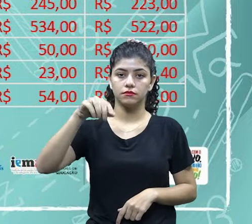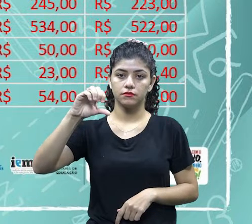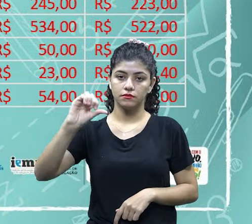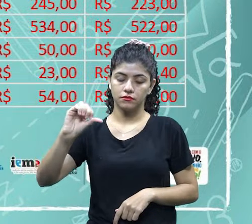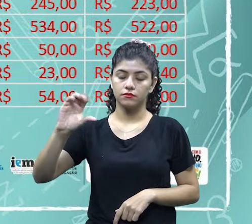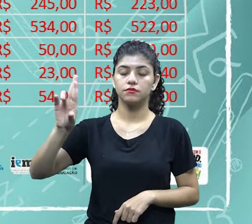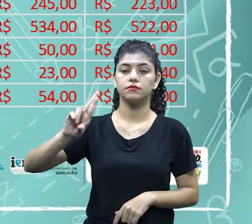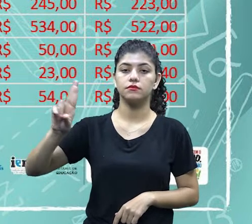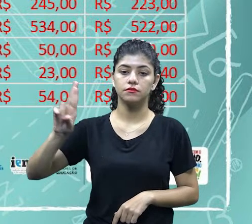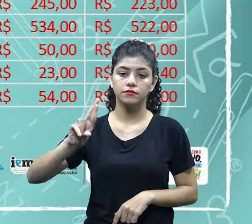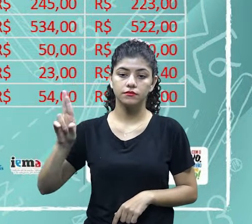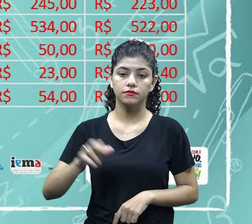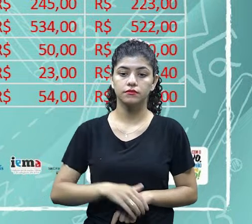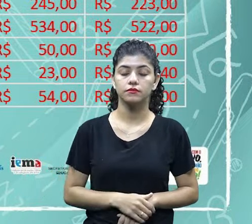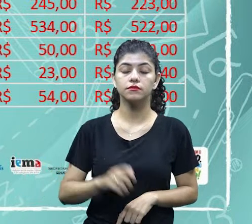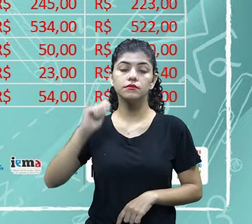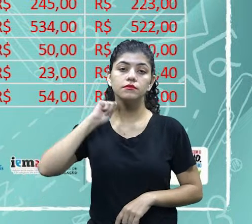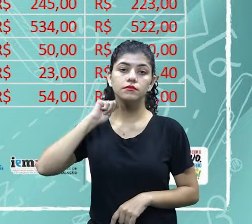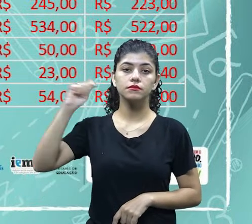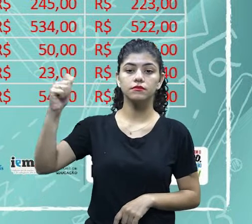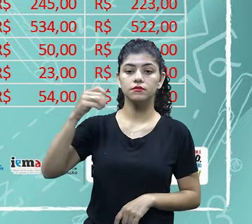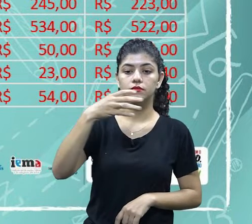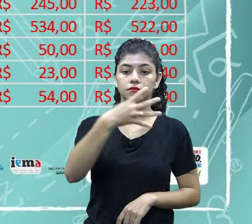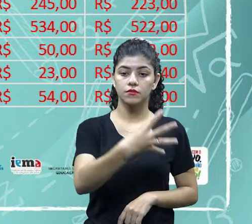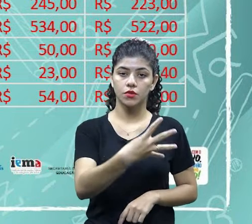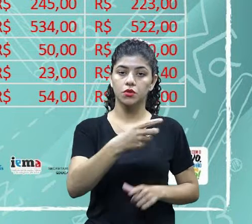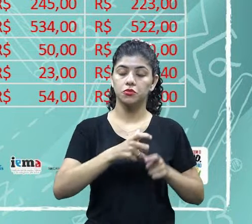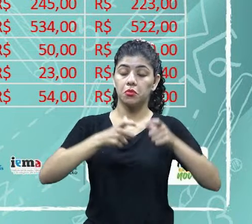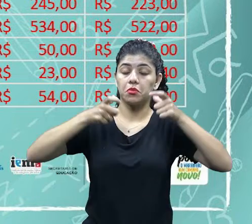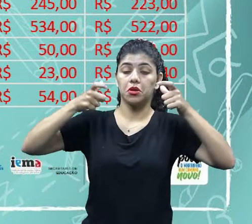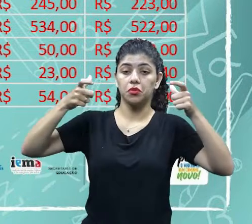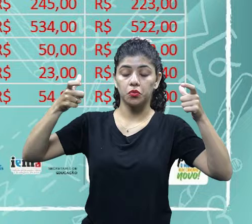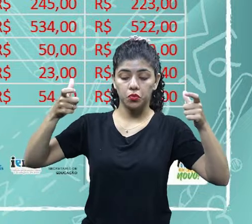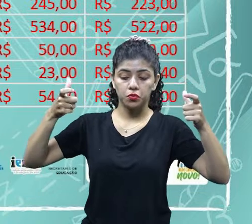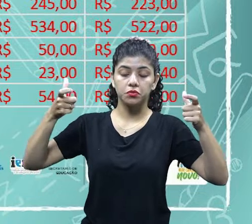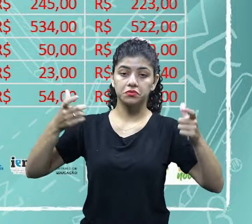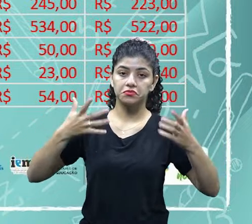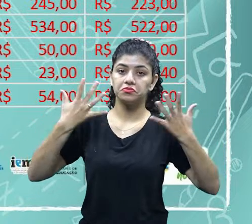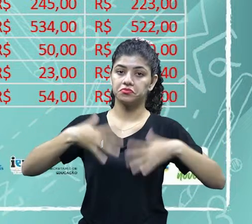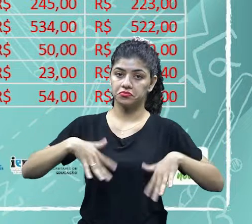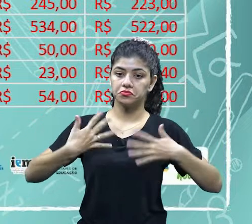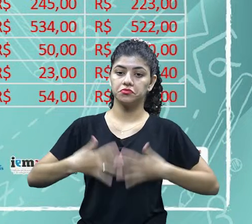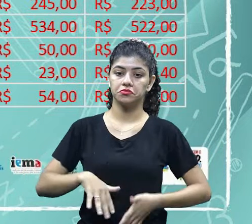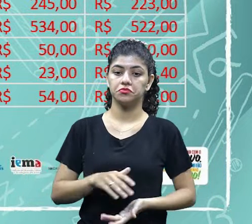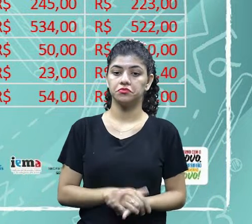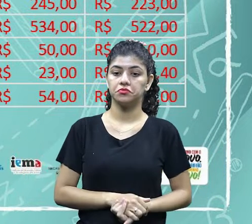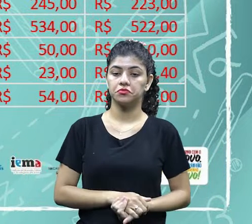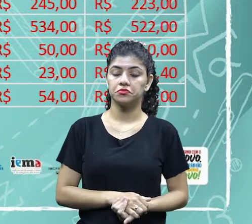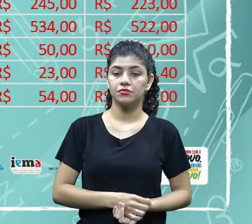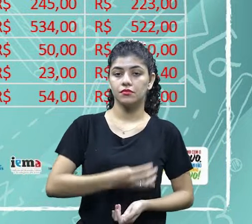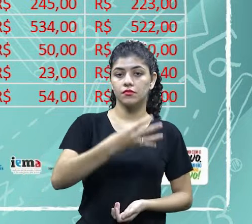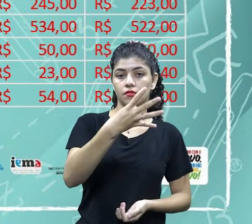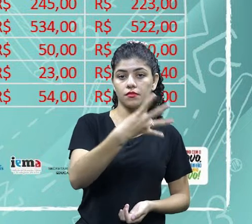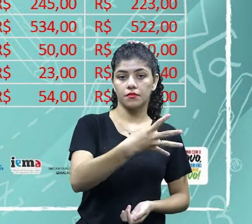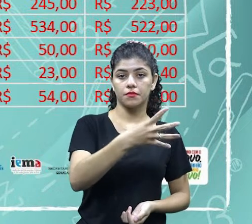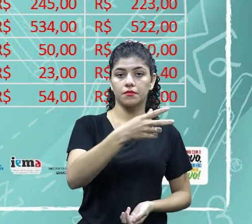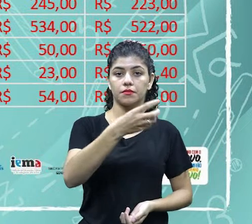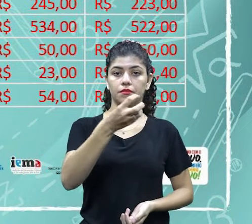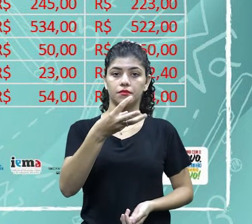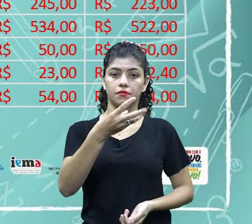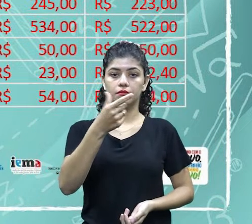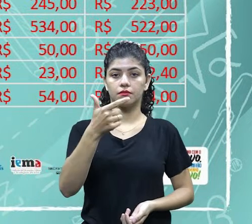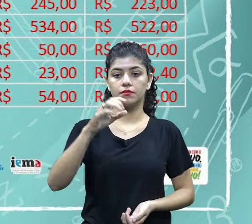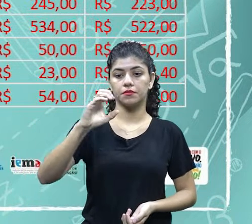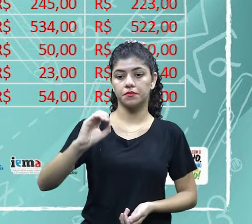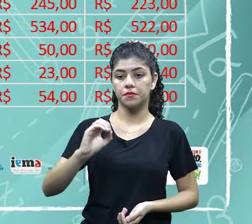3.679. Em abril, ela já teve um ganho mais exponencial, né? Passou para 4.320.